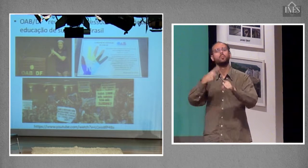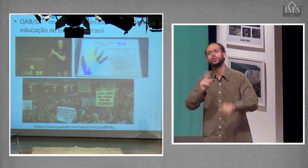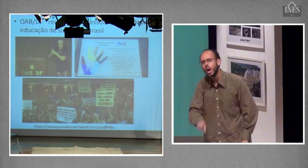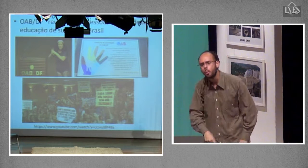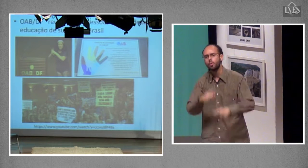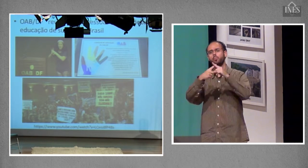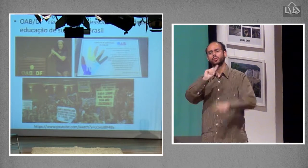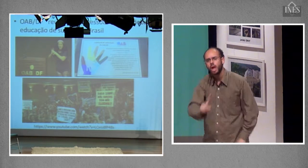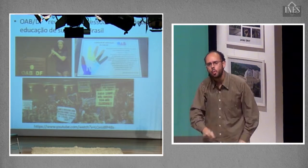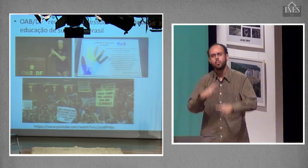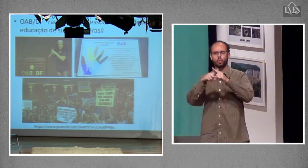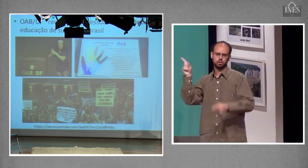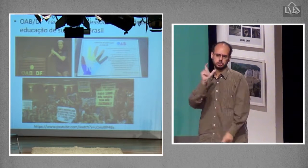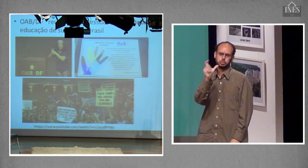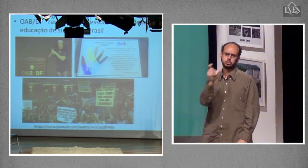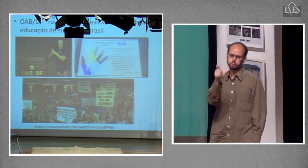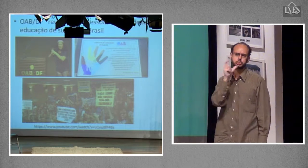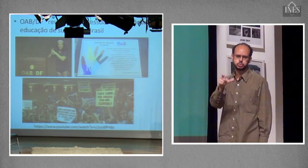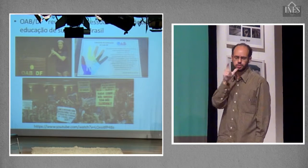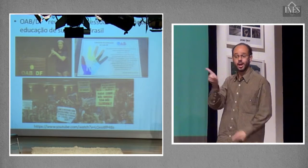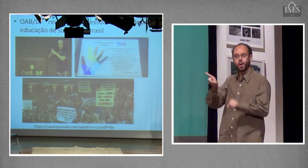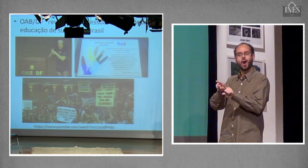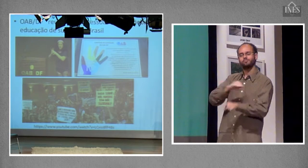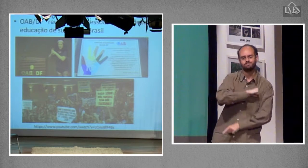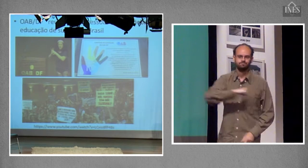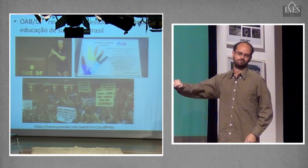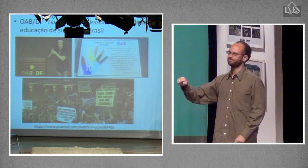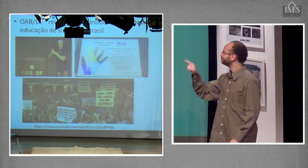o surdo ele era segregado. Havia muitas